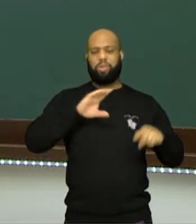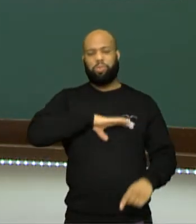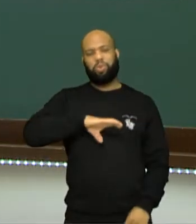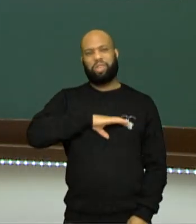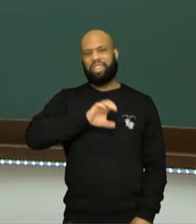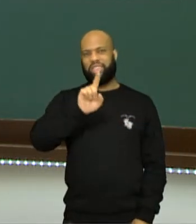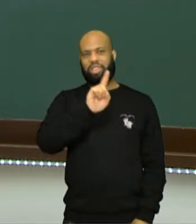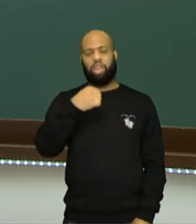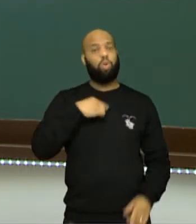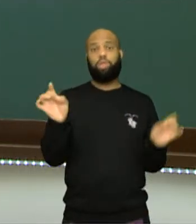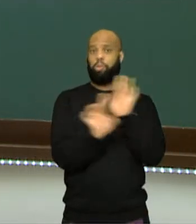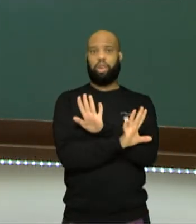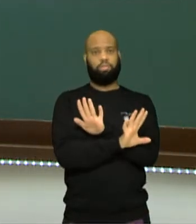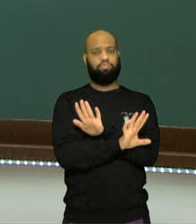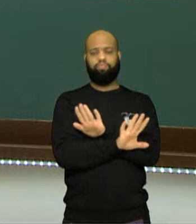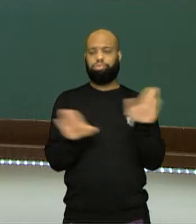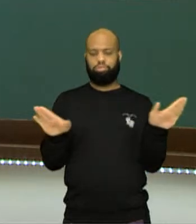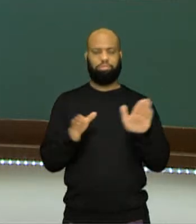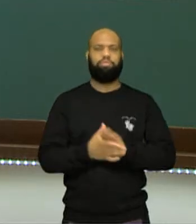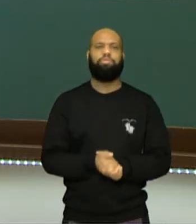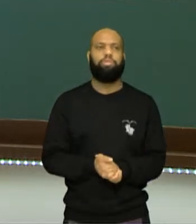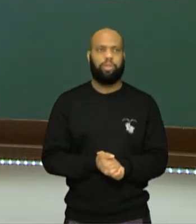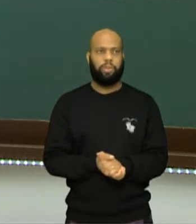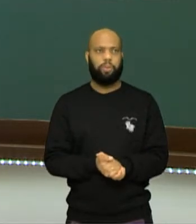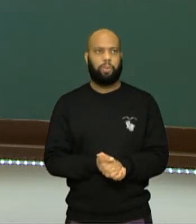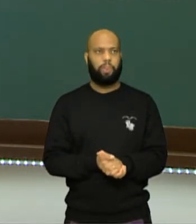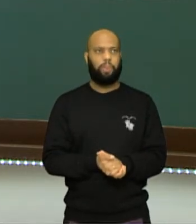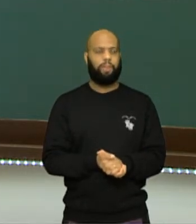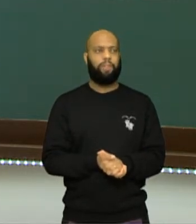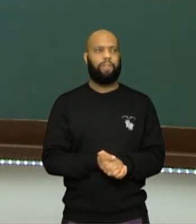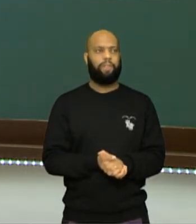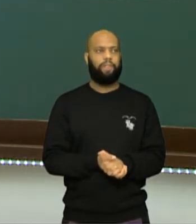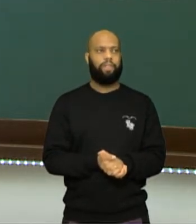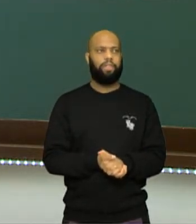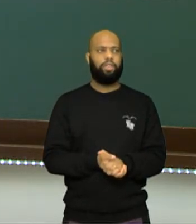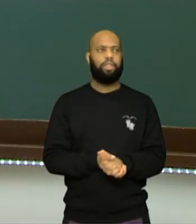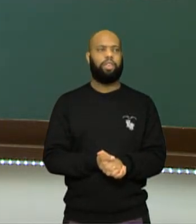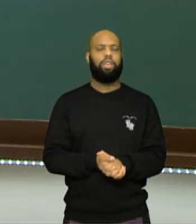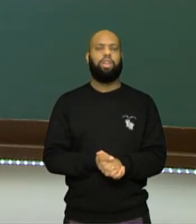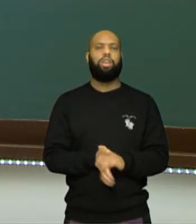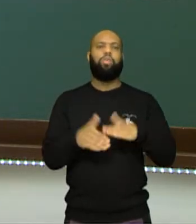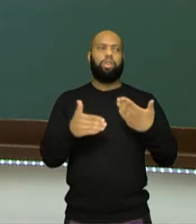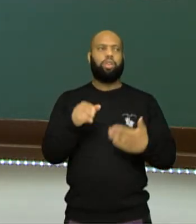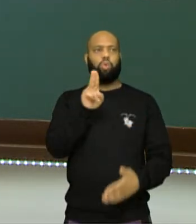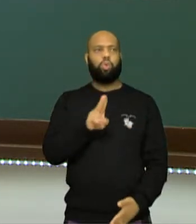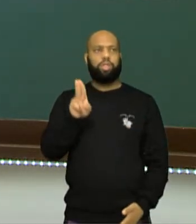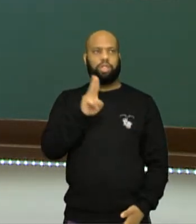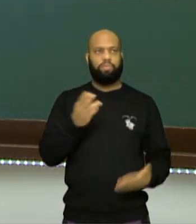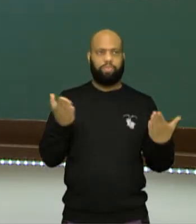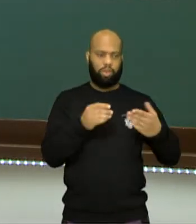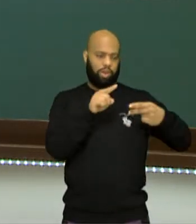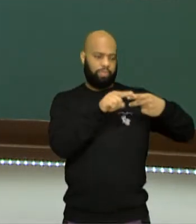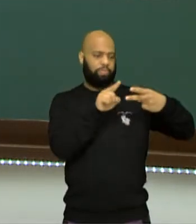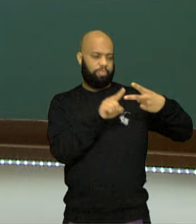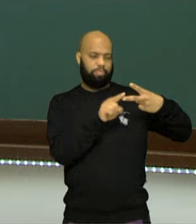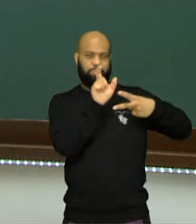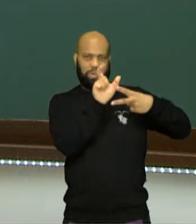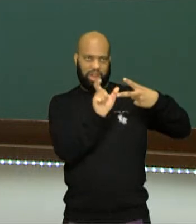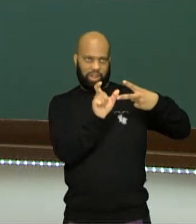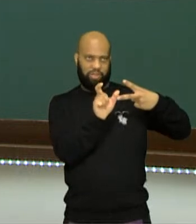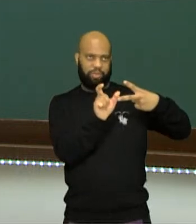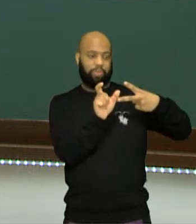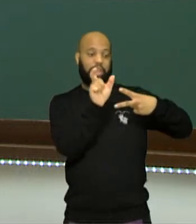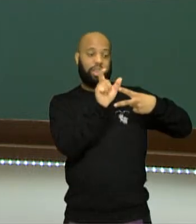né? Eu terminei. Acabou. Tá bom? E sobre o uso do since e do for? Since